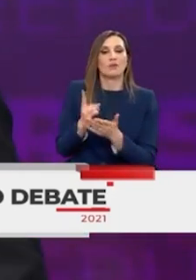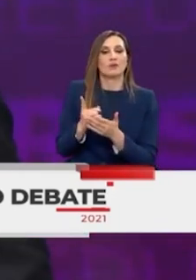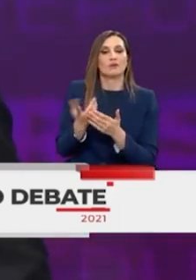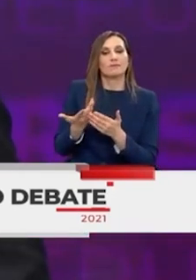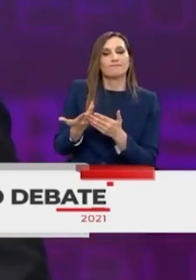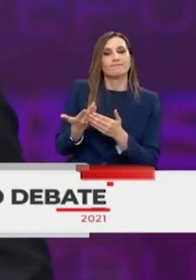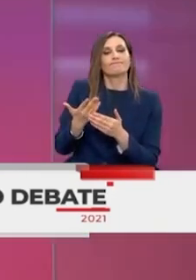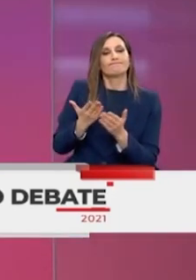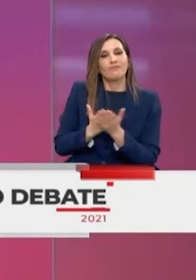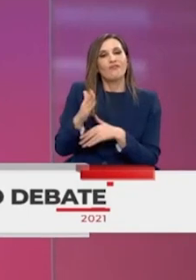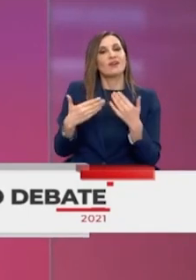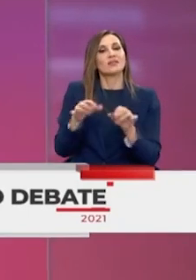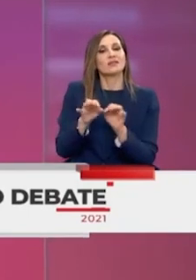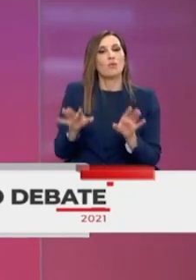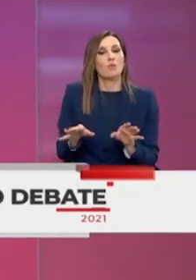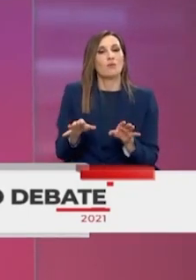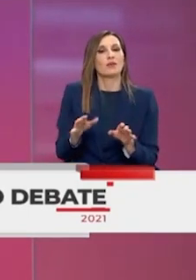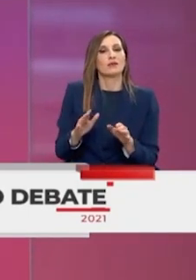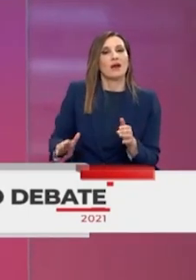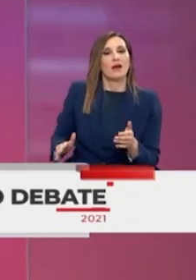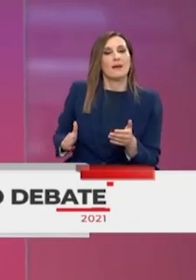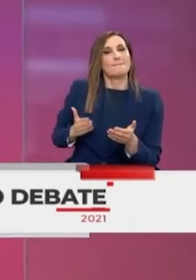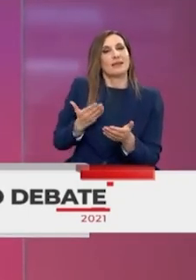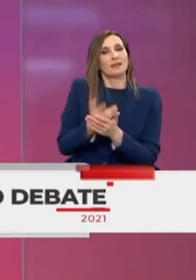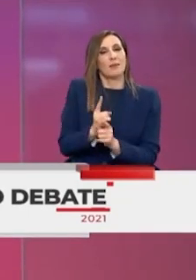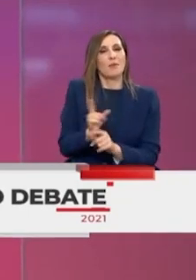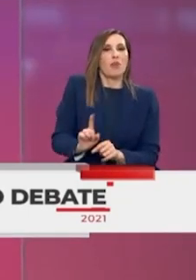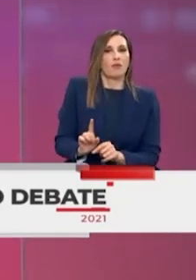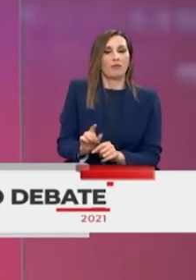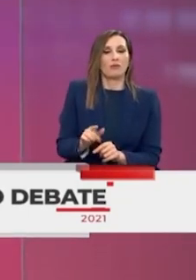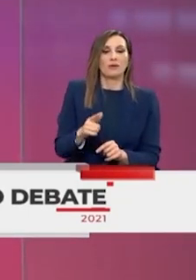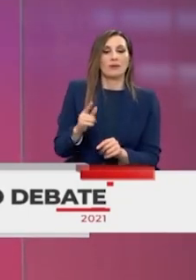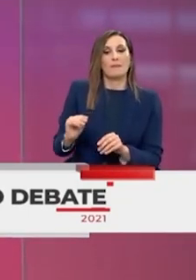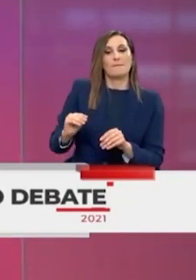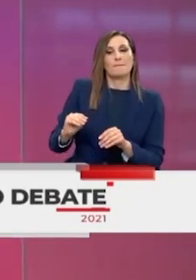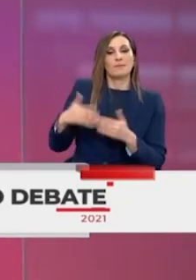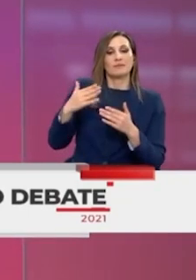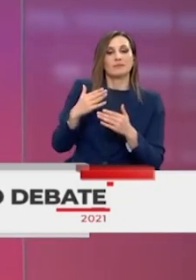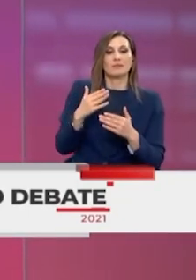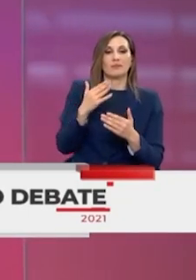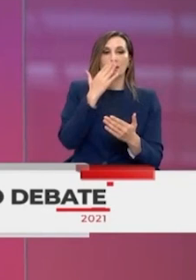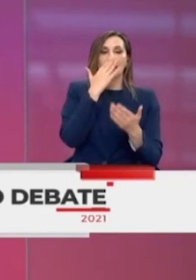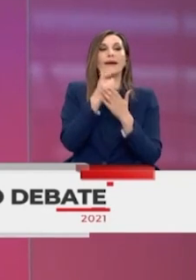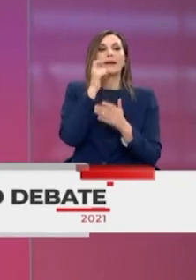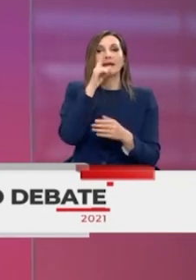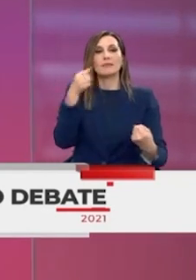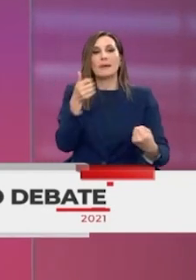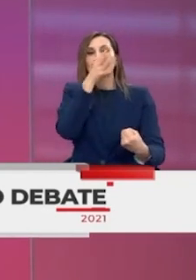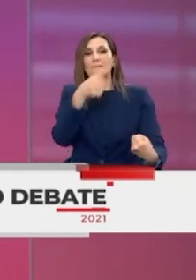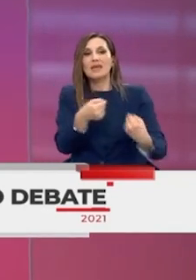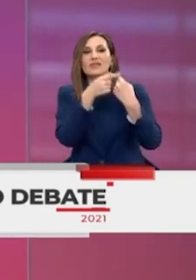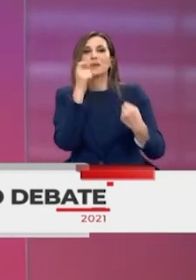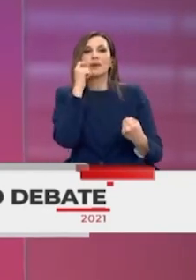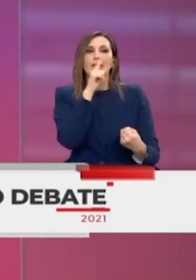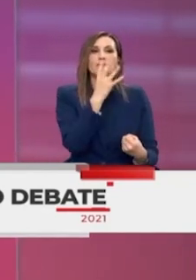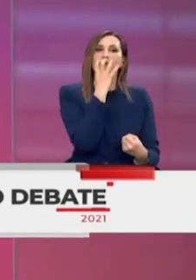avançado como avançou? Pedro, o meu adversário principal é o professor Marcelo Rebelo de Sousa. Eu candidato-me